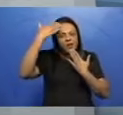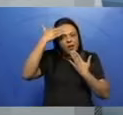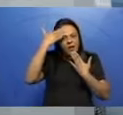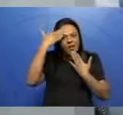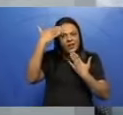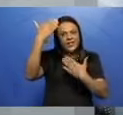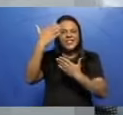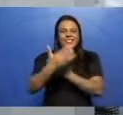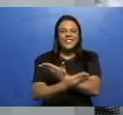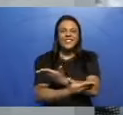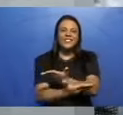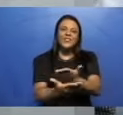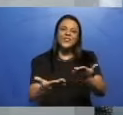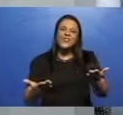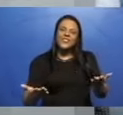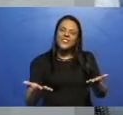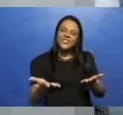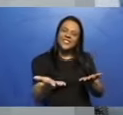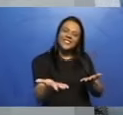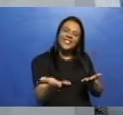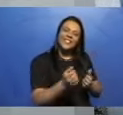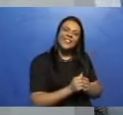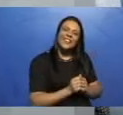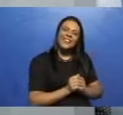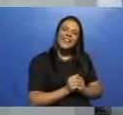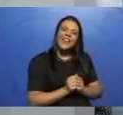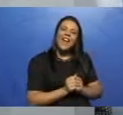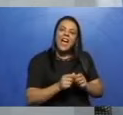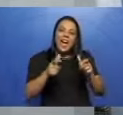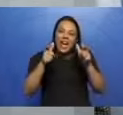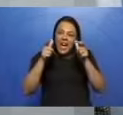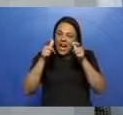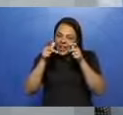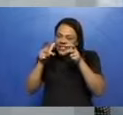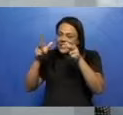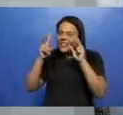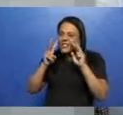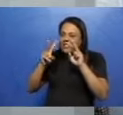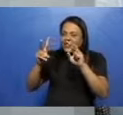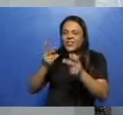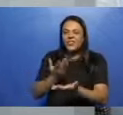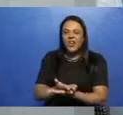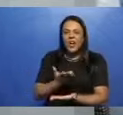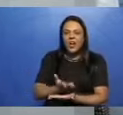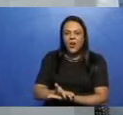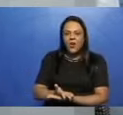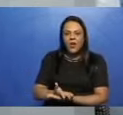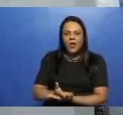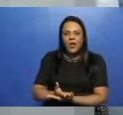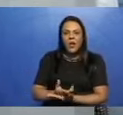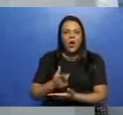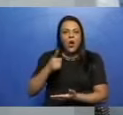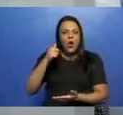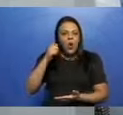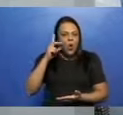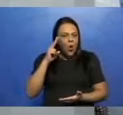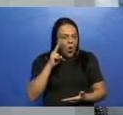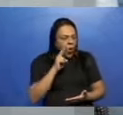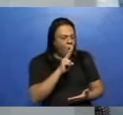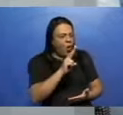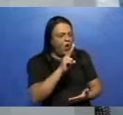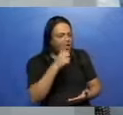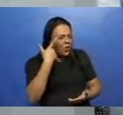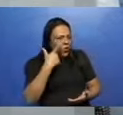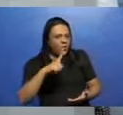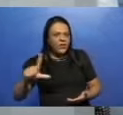imensamente a participação de vocês do outro lado. Nos prestigiem, assistam às videoaulas, revejam novamente, façam